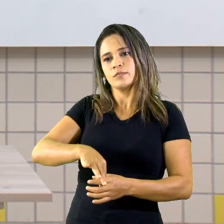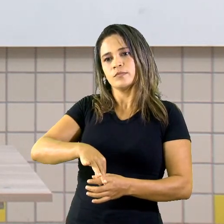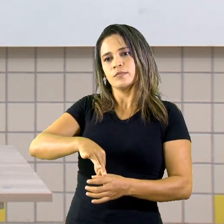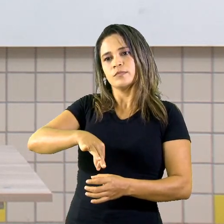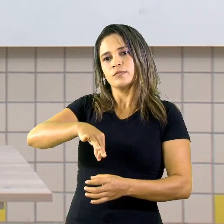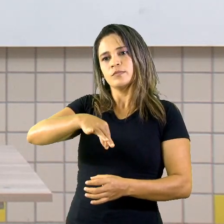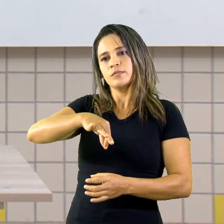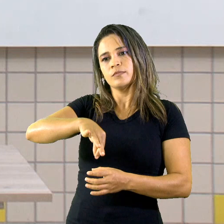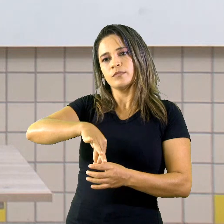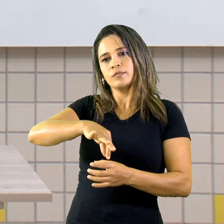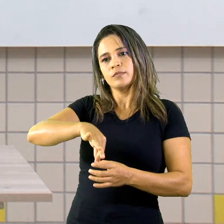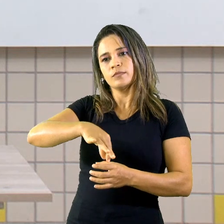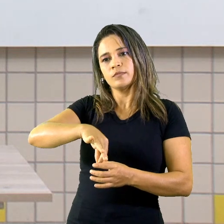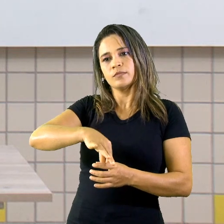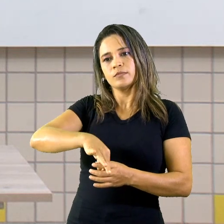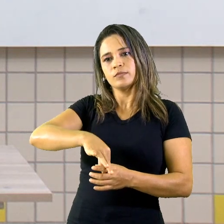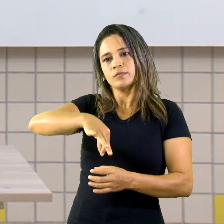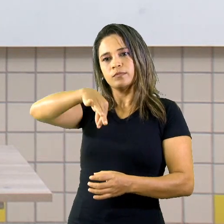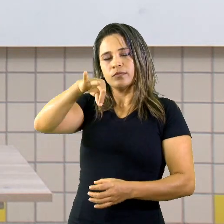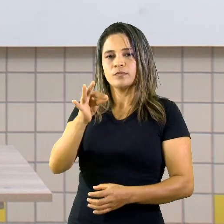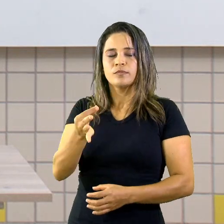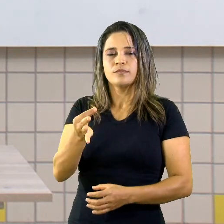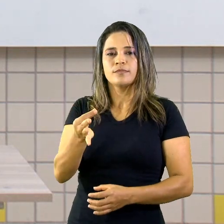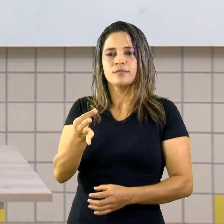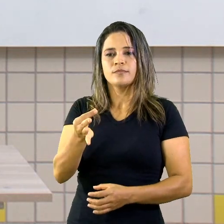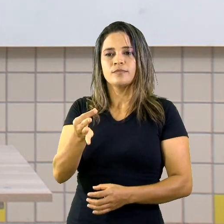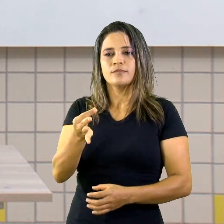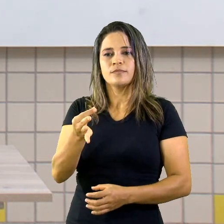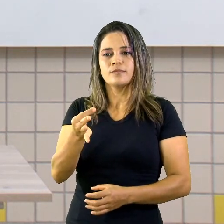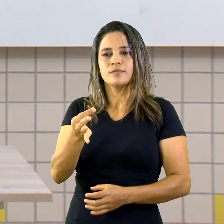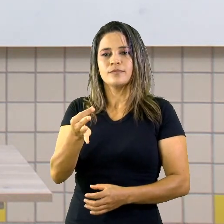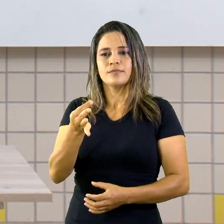outra figura geométrica. Preparados?